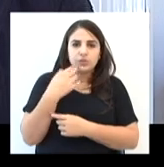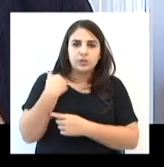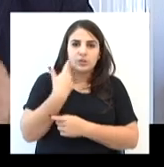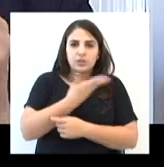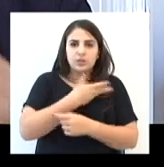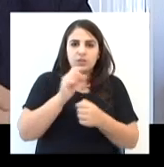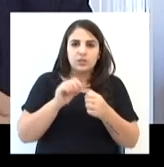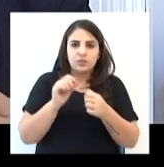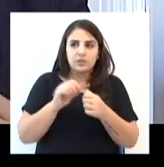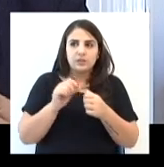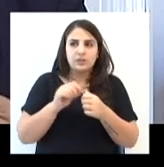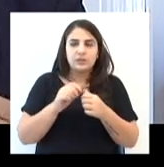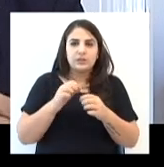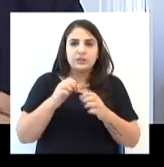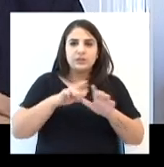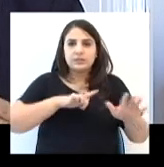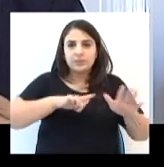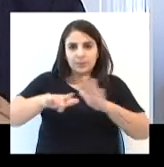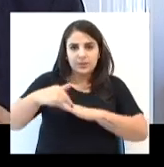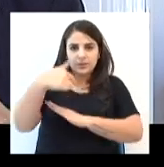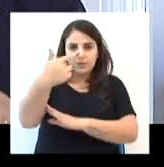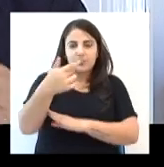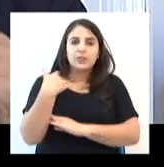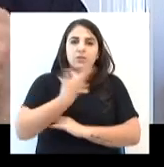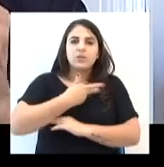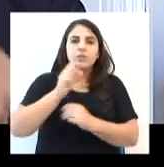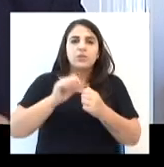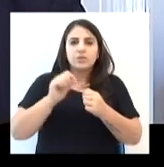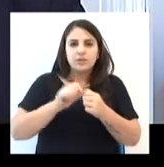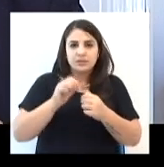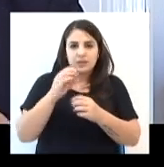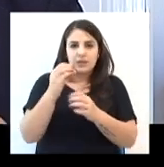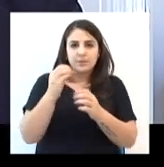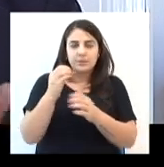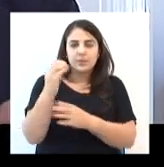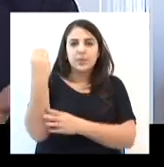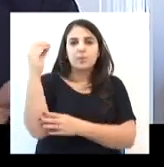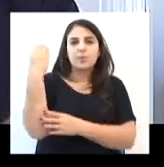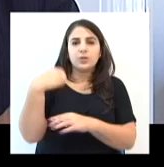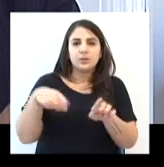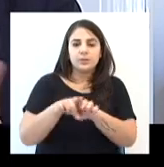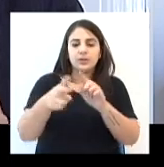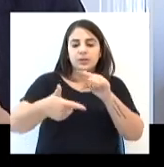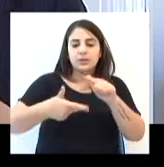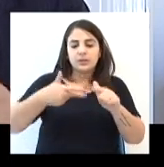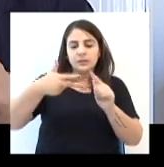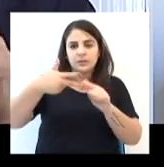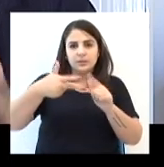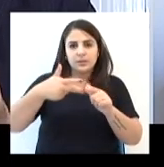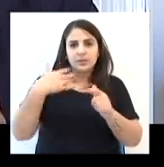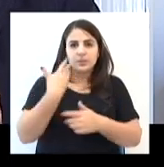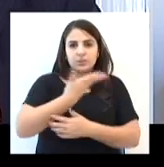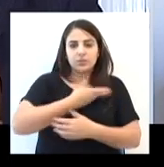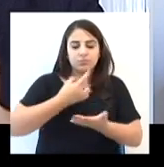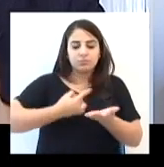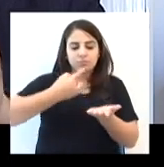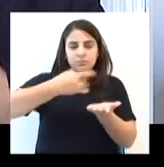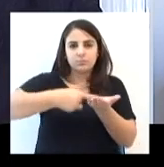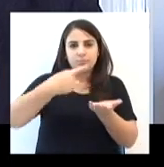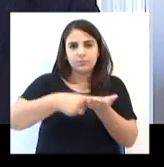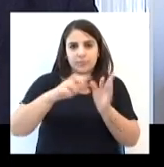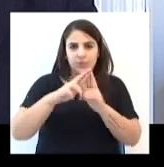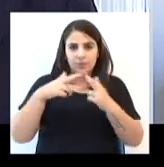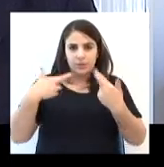já, a partir da semana que vem, estar tratando disso em Porto Alegre. Então, a terceira é nós agendarmos uma reunião